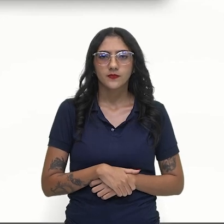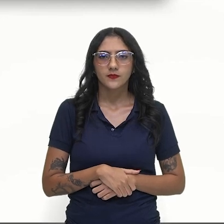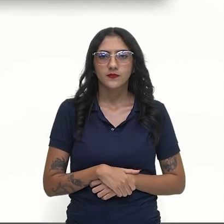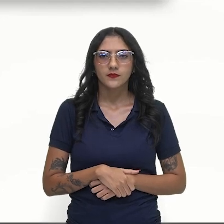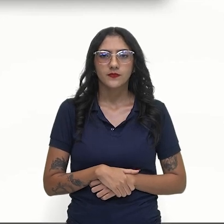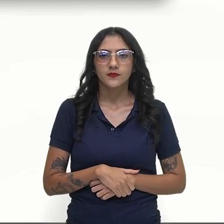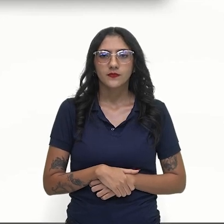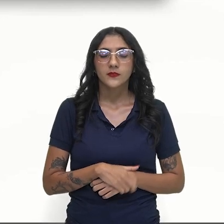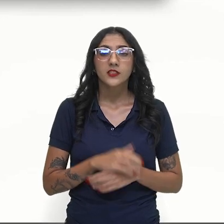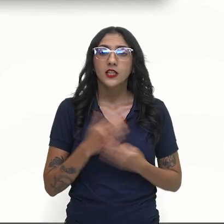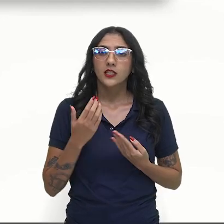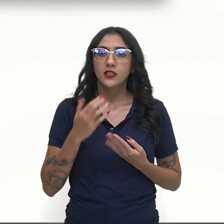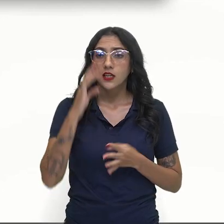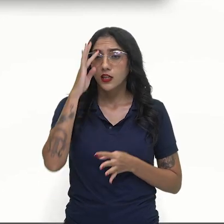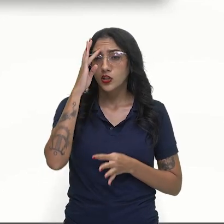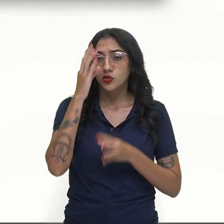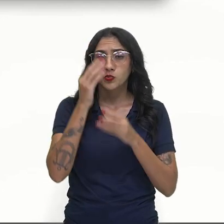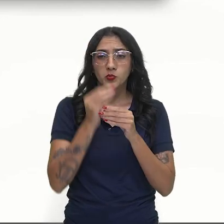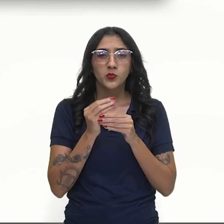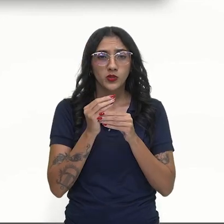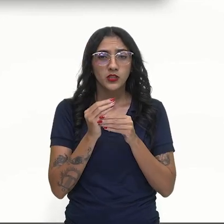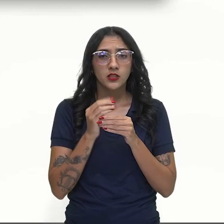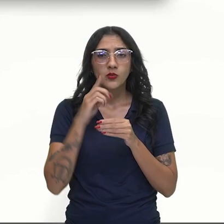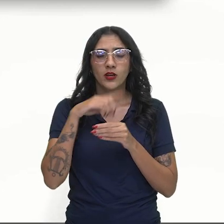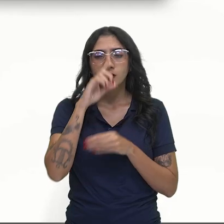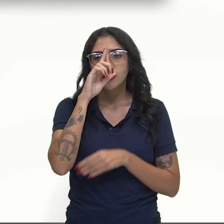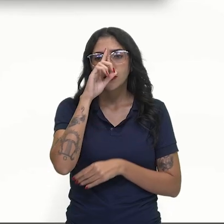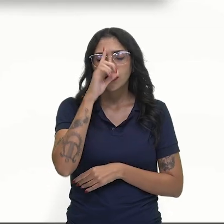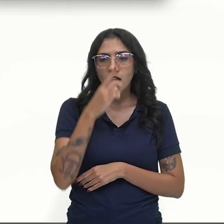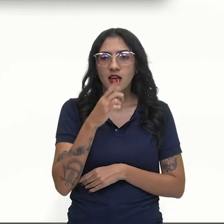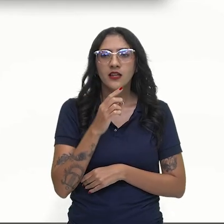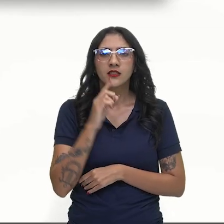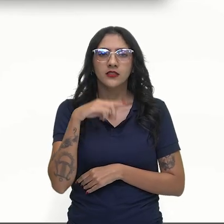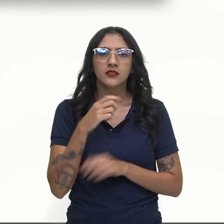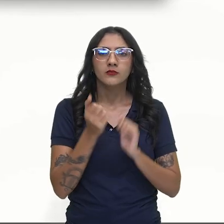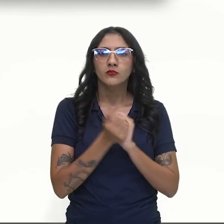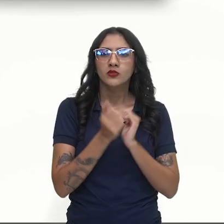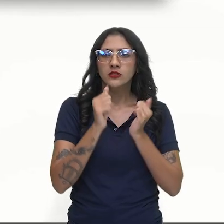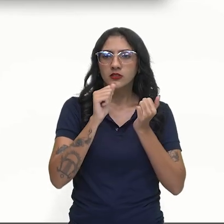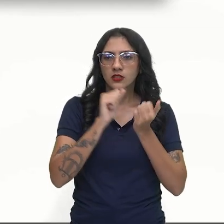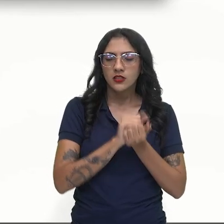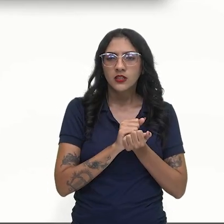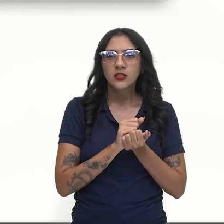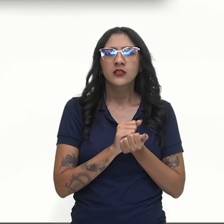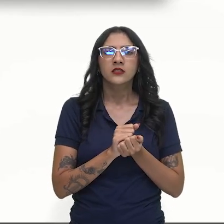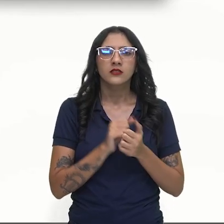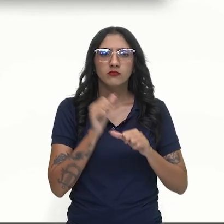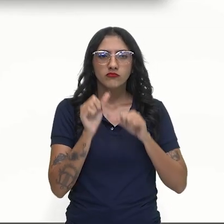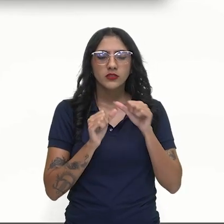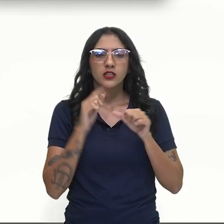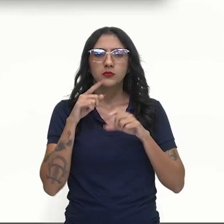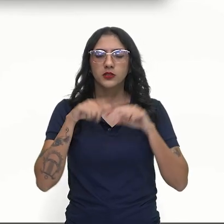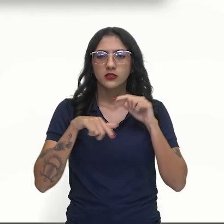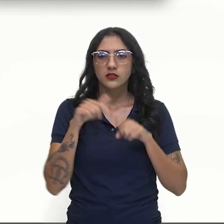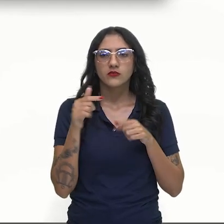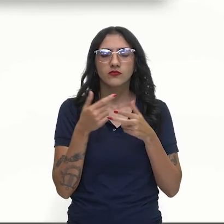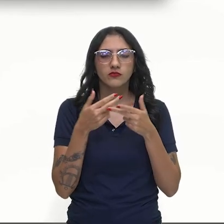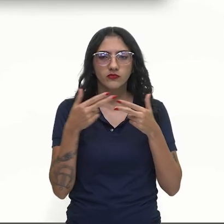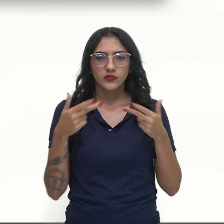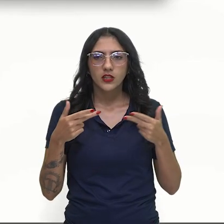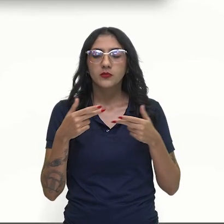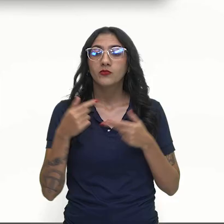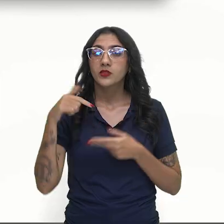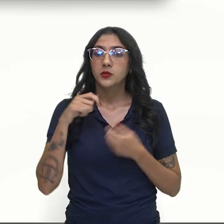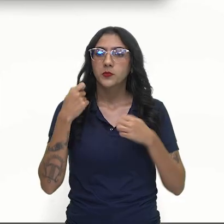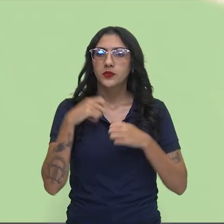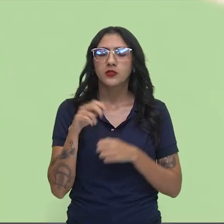nesta ideia que eu tenho aí dos resistores, tenho desses dispositivos, você tem que